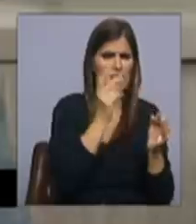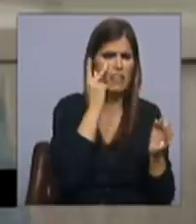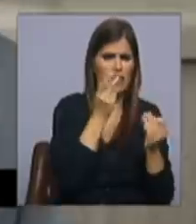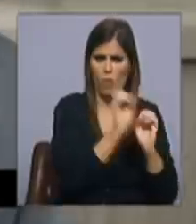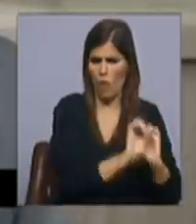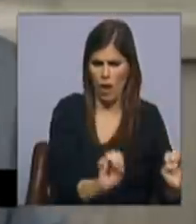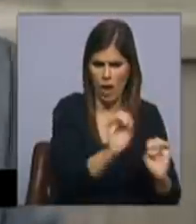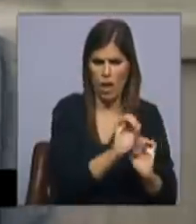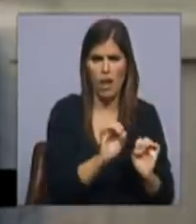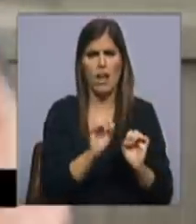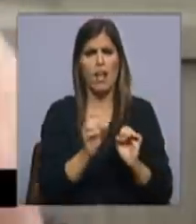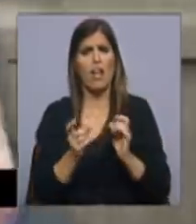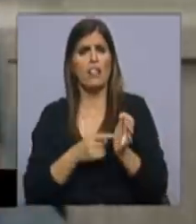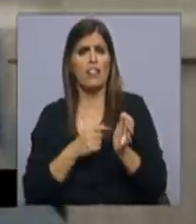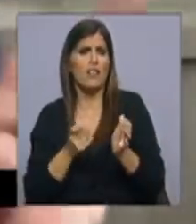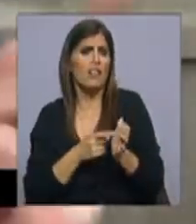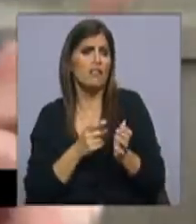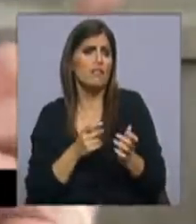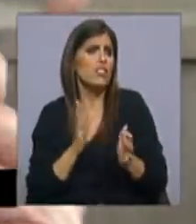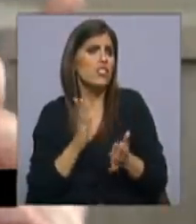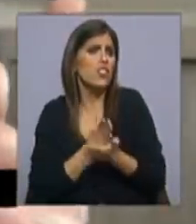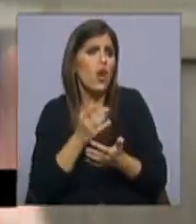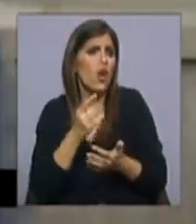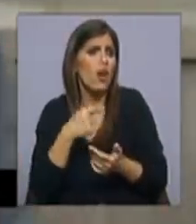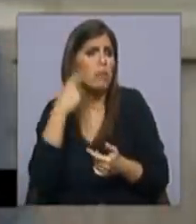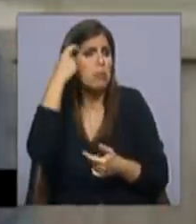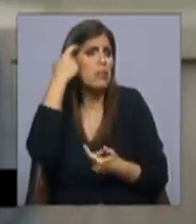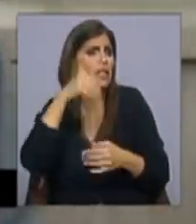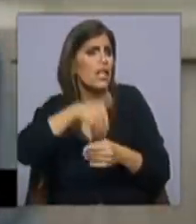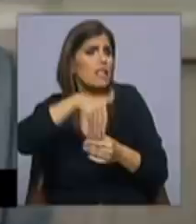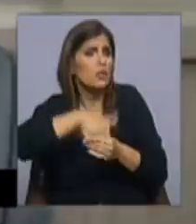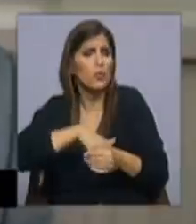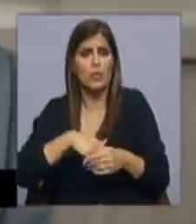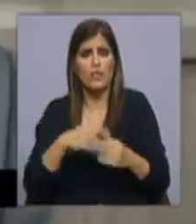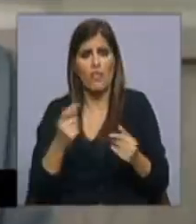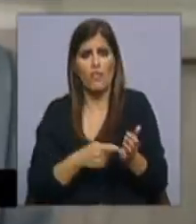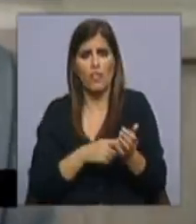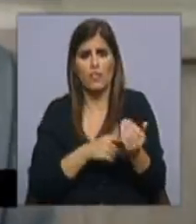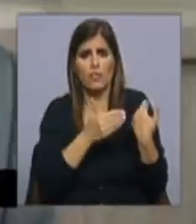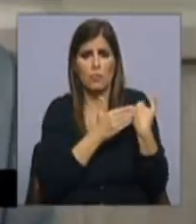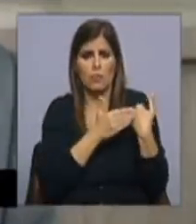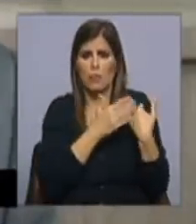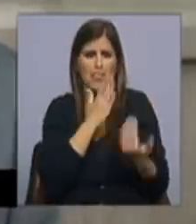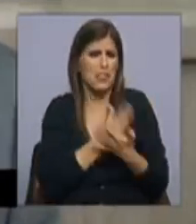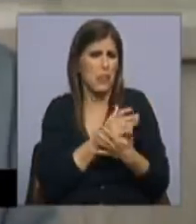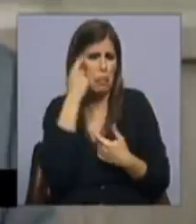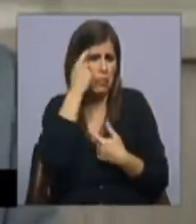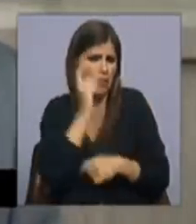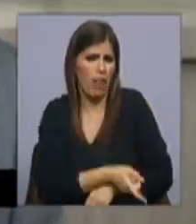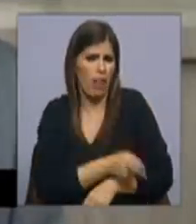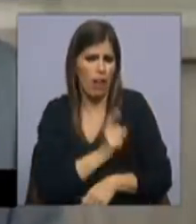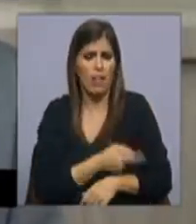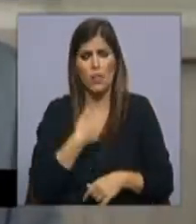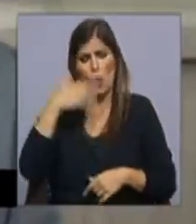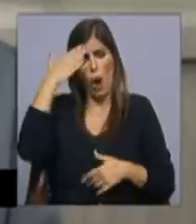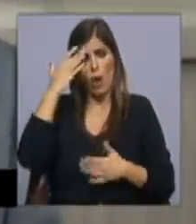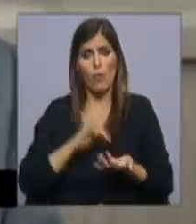da sua irresponsabilidade, pensando nas eleições de 2022. Eu realmente acho que o